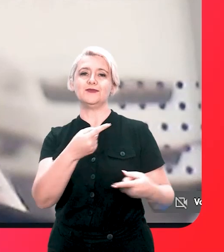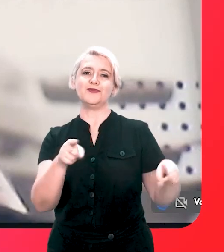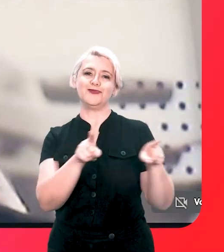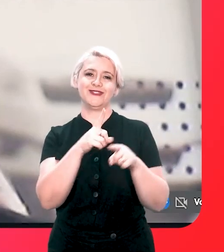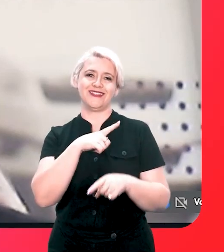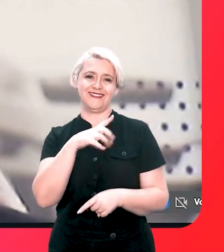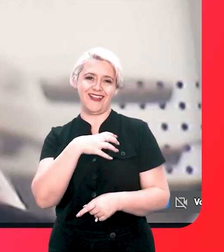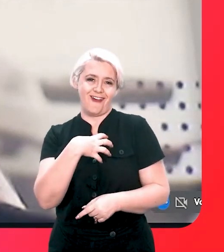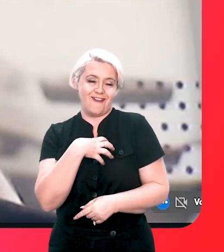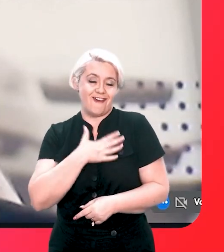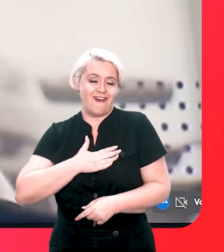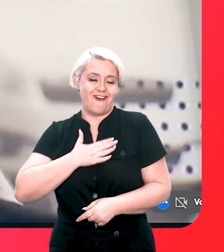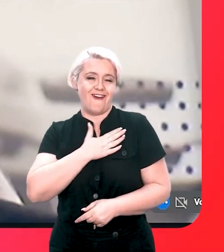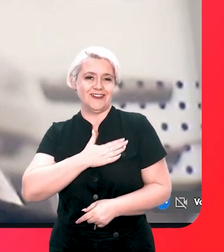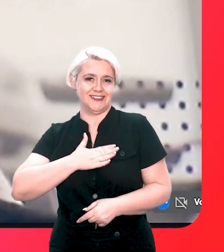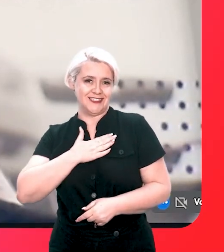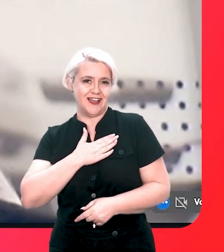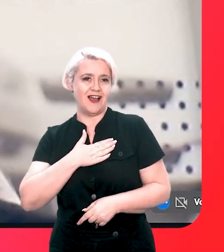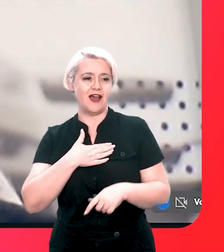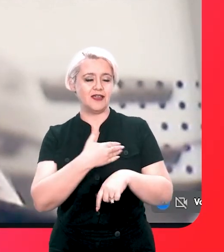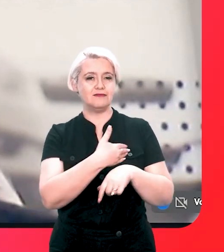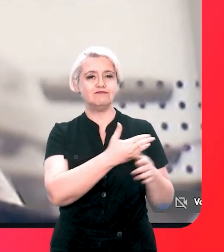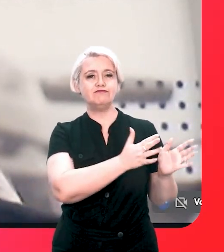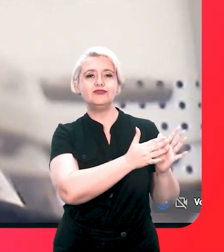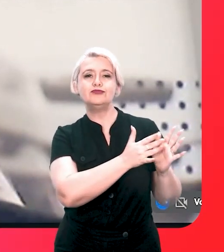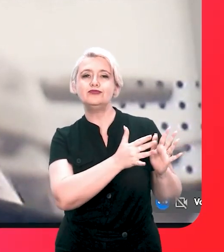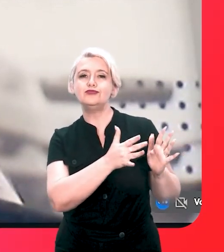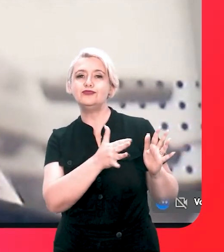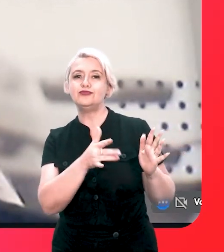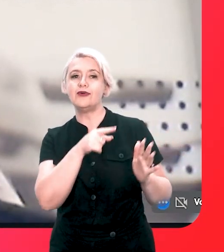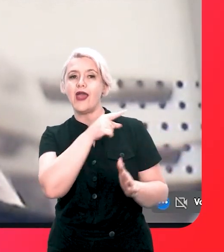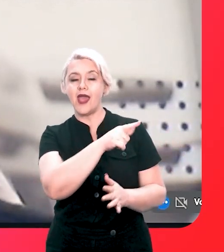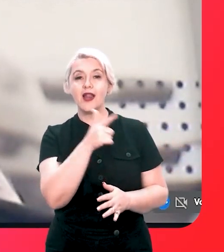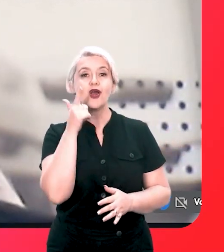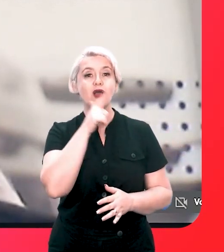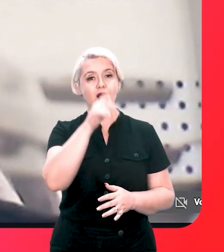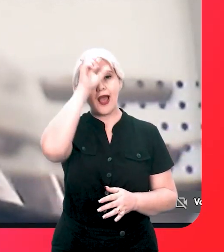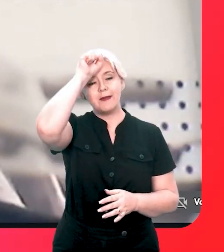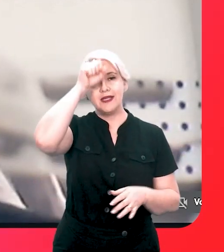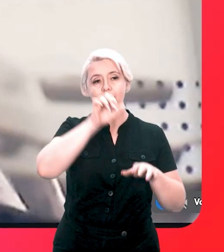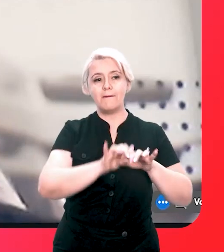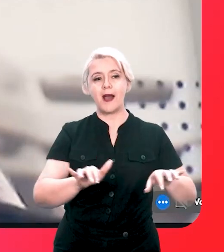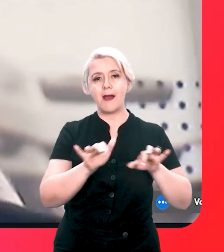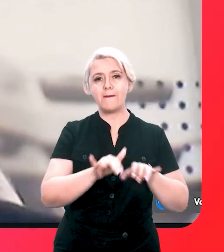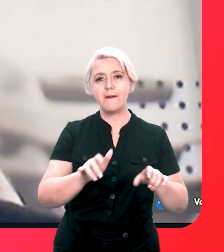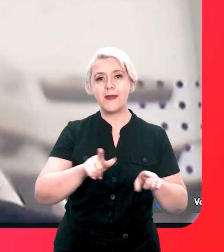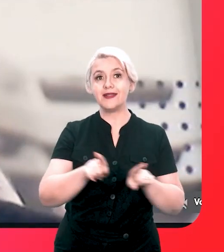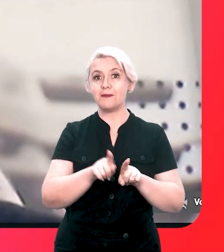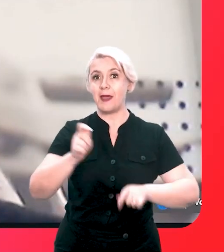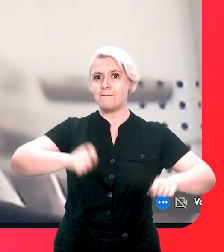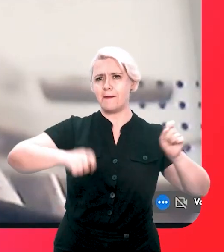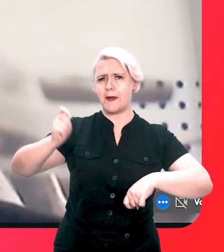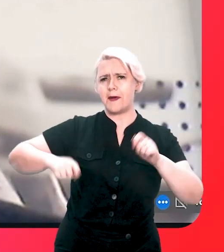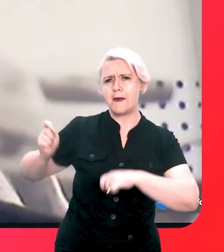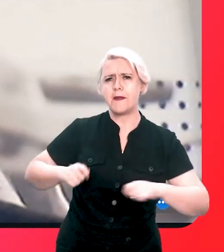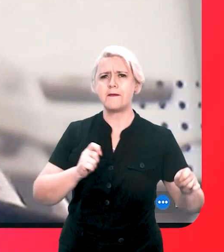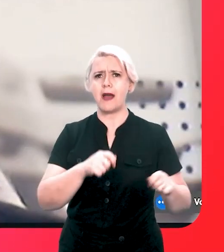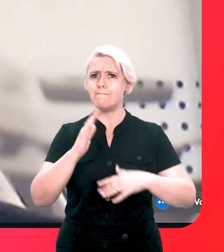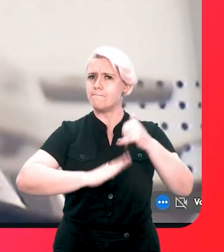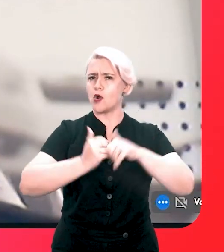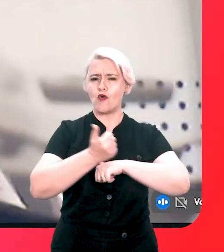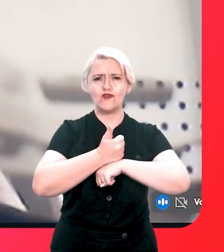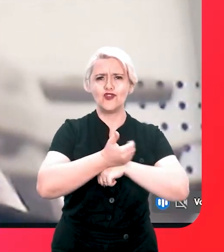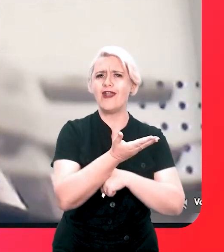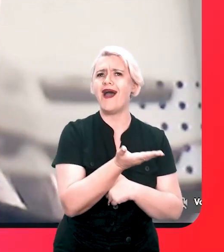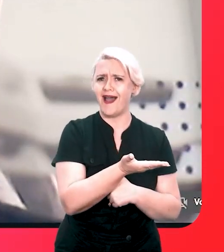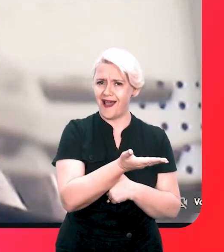e passando o tempo, ele se tornou um tecladista e um baterista, dá para se dizer, profissional